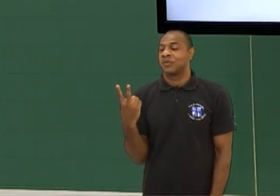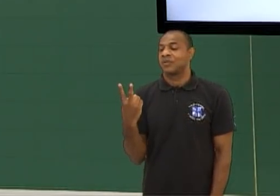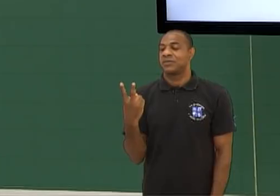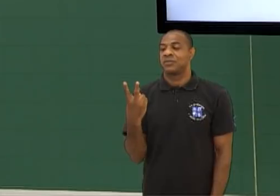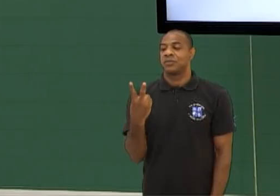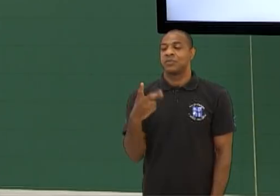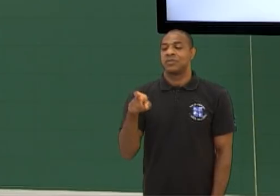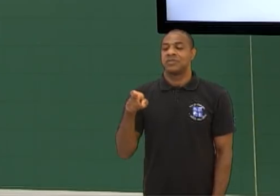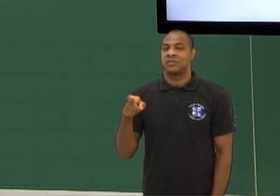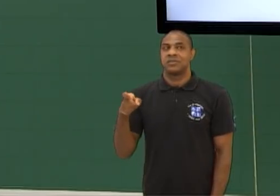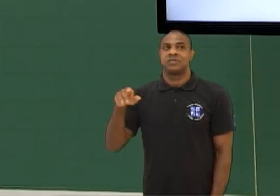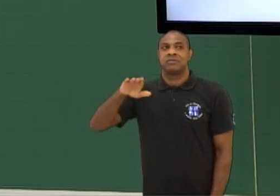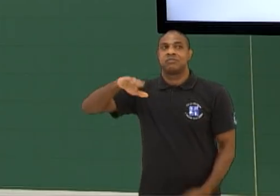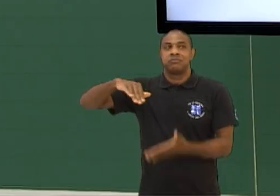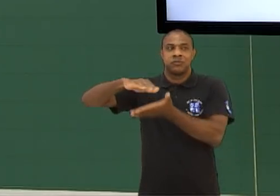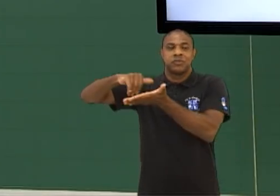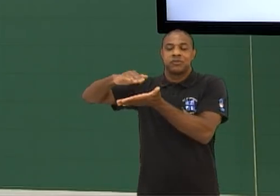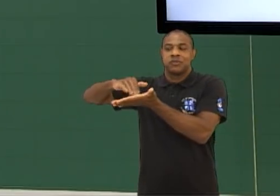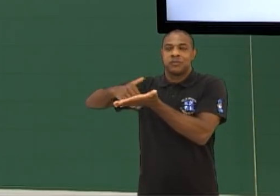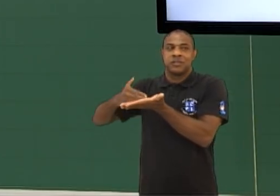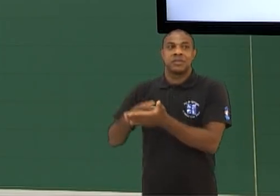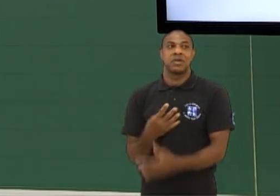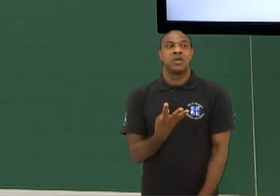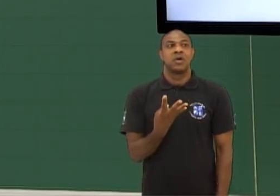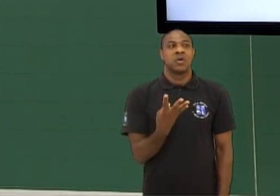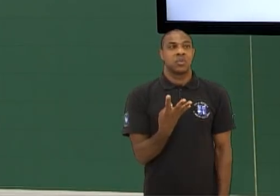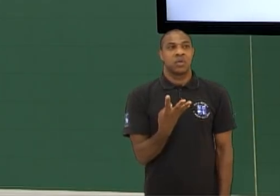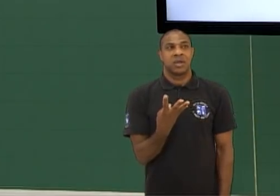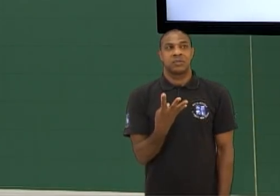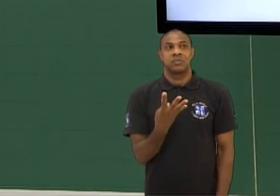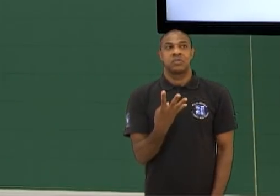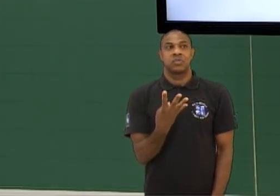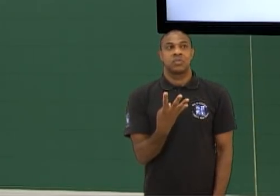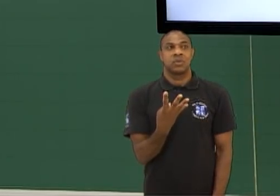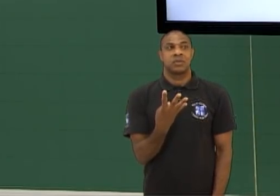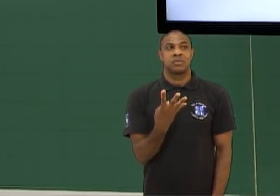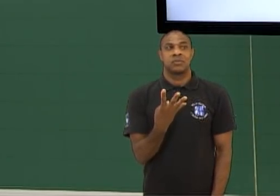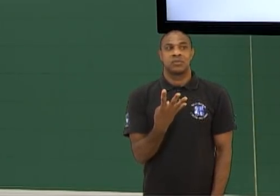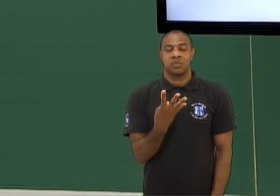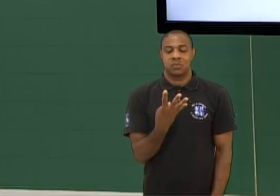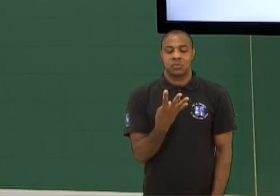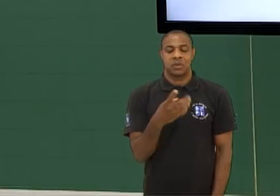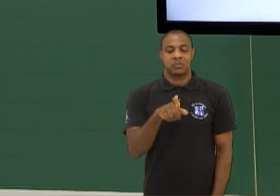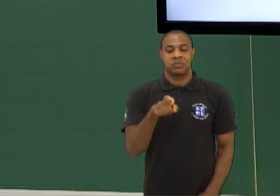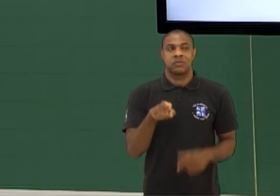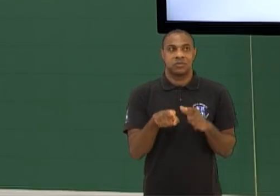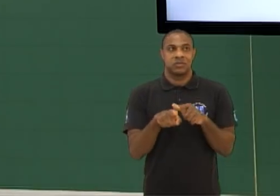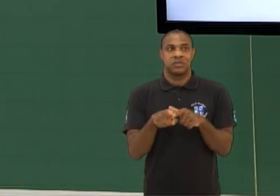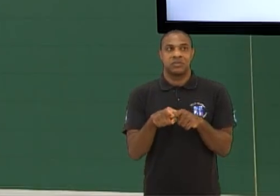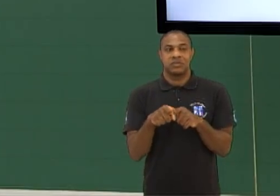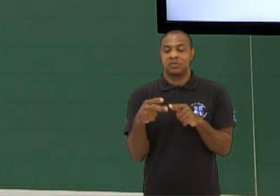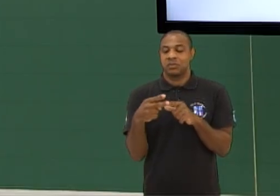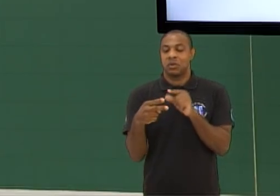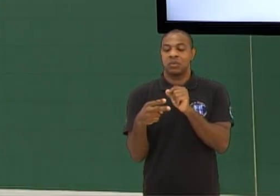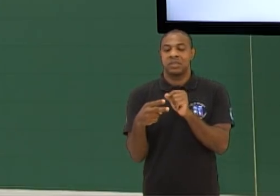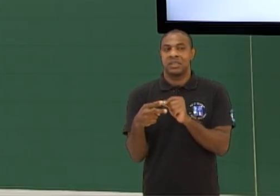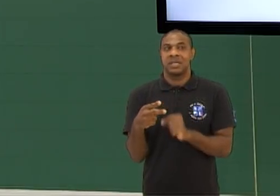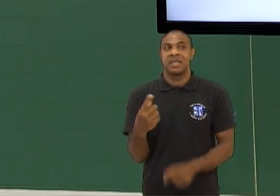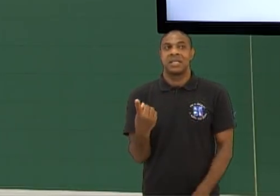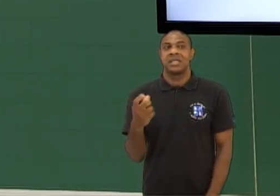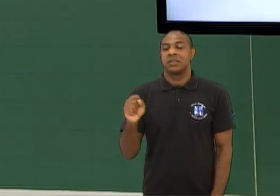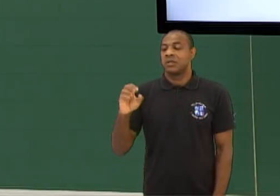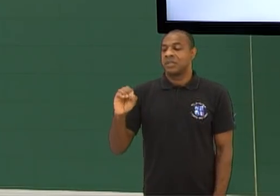2x. Nada, né? Tenho 2, tira 2, não sobra nada. Sobrou o 180. Bom, mas eu não